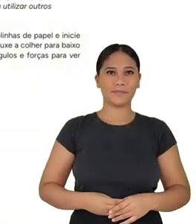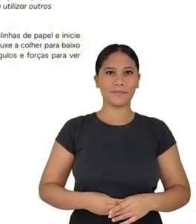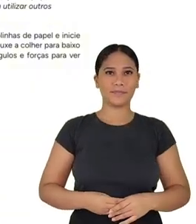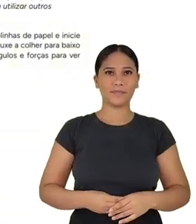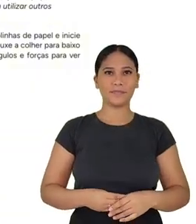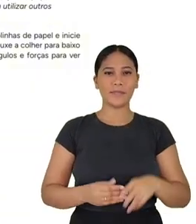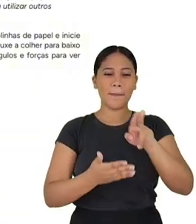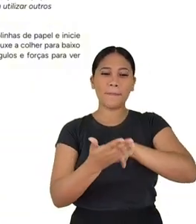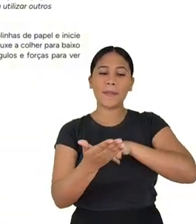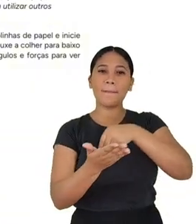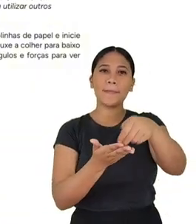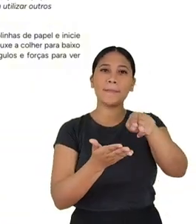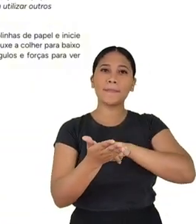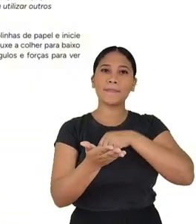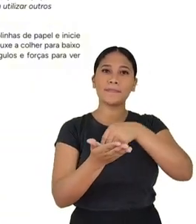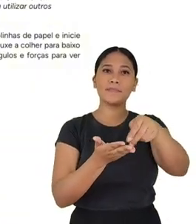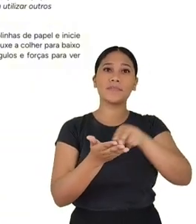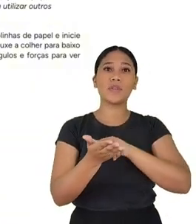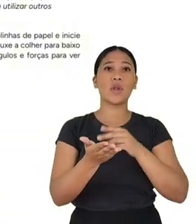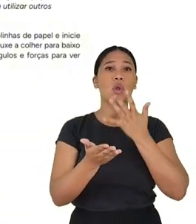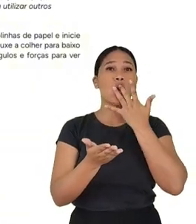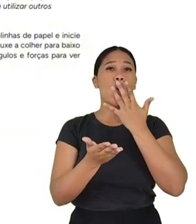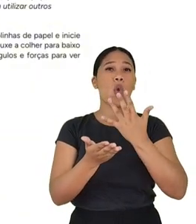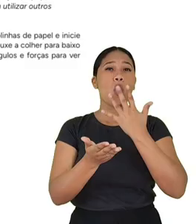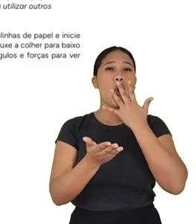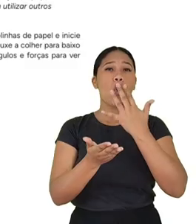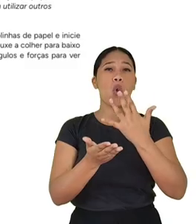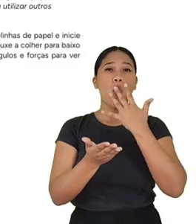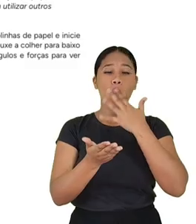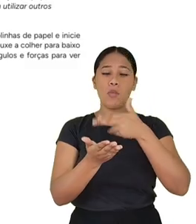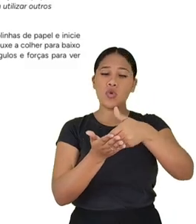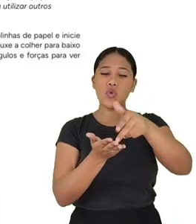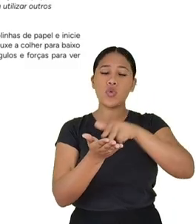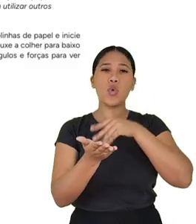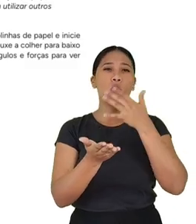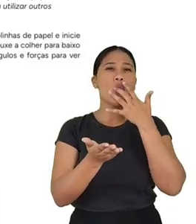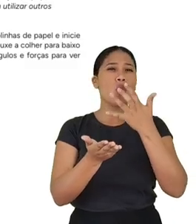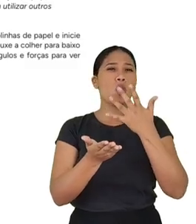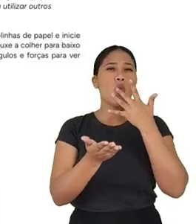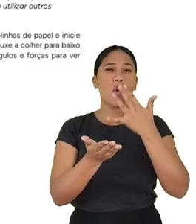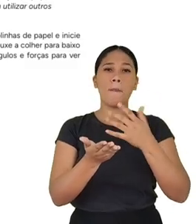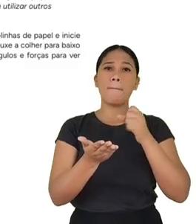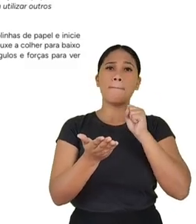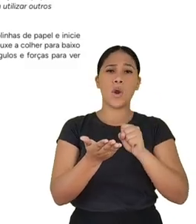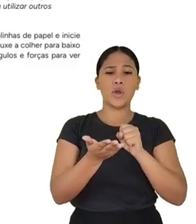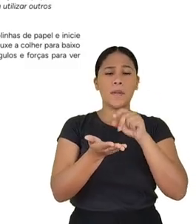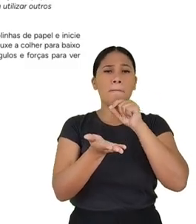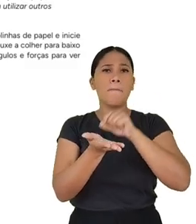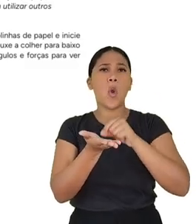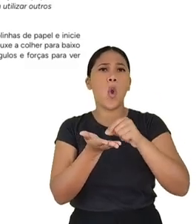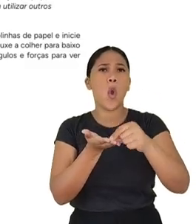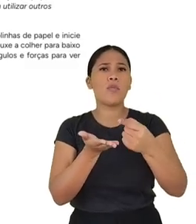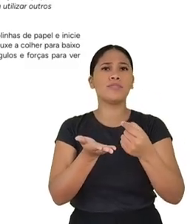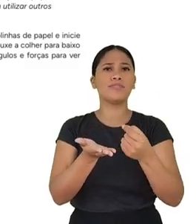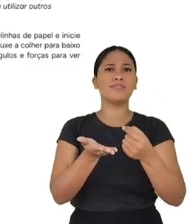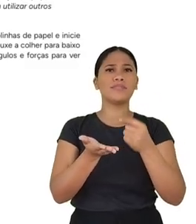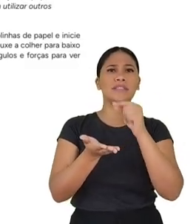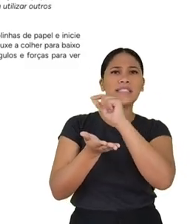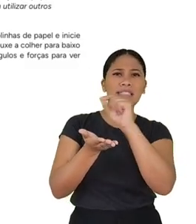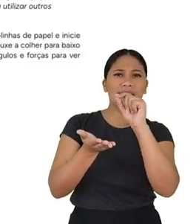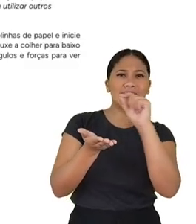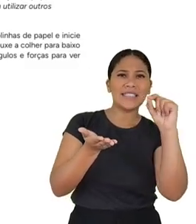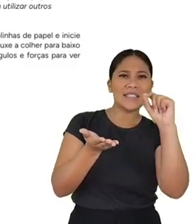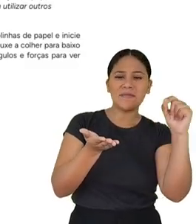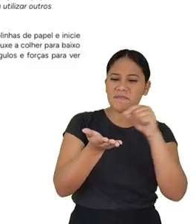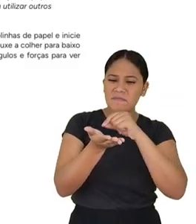ideias. Pinte os palitos de sorvete com tintas coloridas. Você pode fazer listras, pontos ou qualquer outro